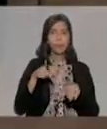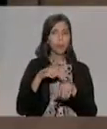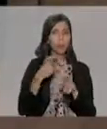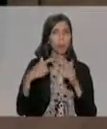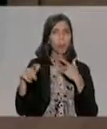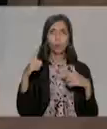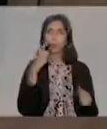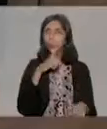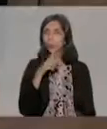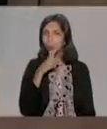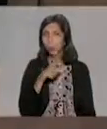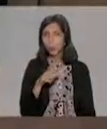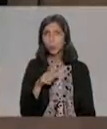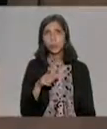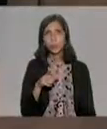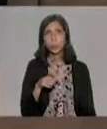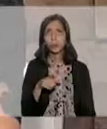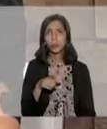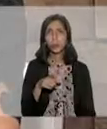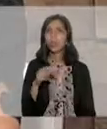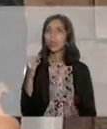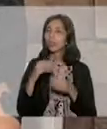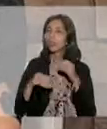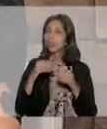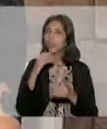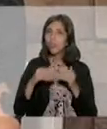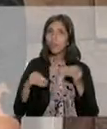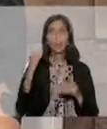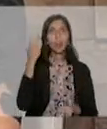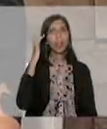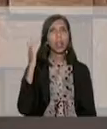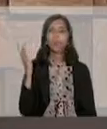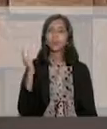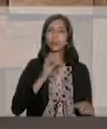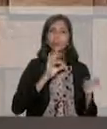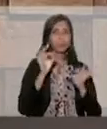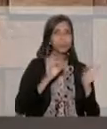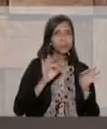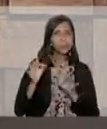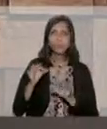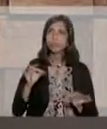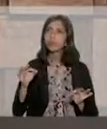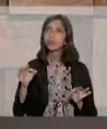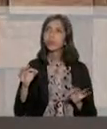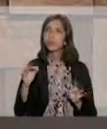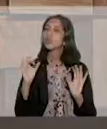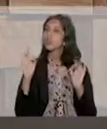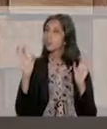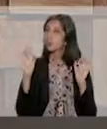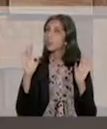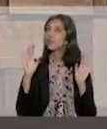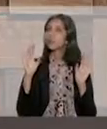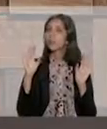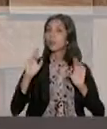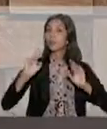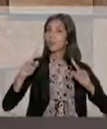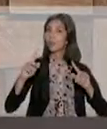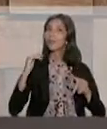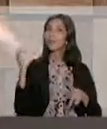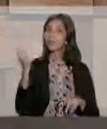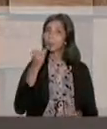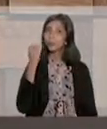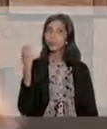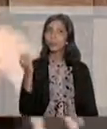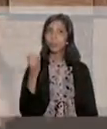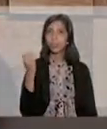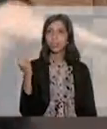internacionais por conta das nossas novelas, né? Eu acho uma novela muito, uma produção e muito especial, muito